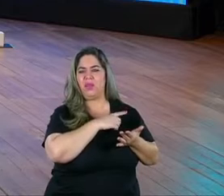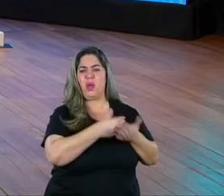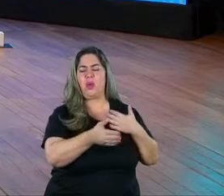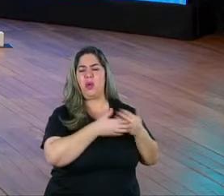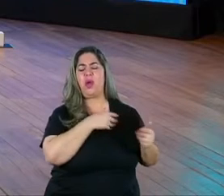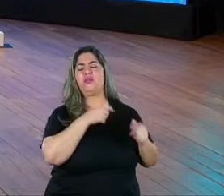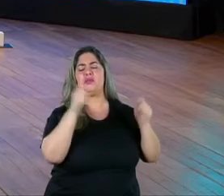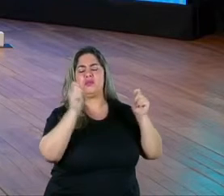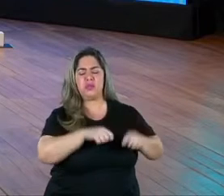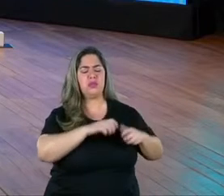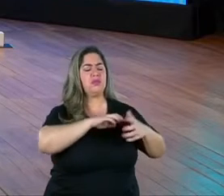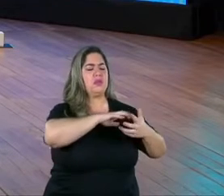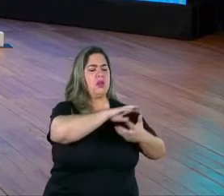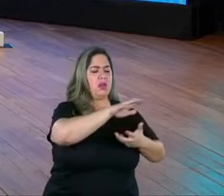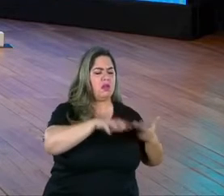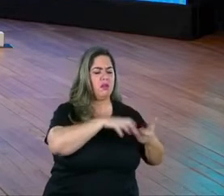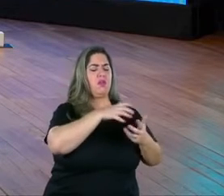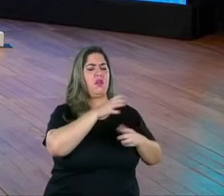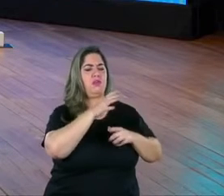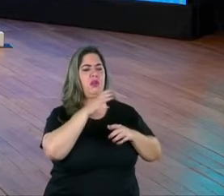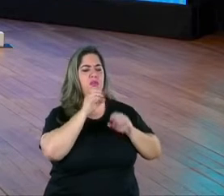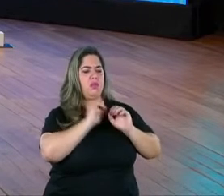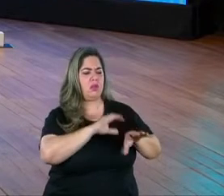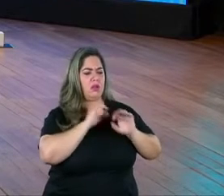reforma do ensino e da educação. No cinema,